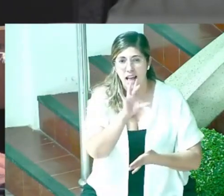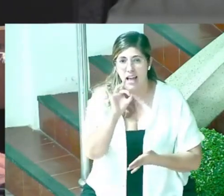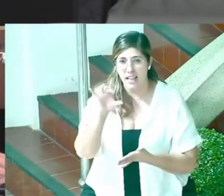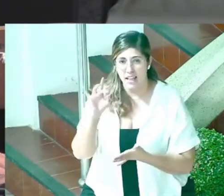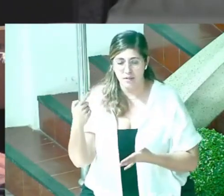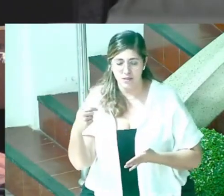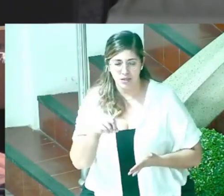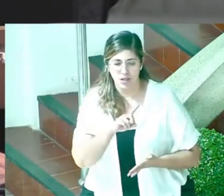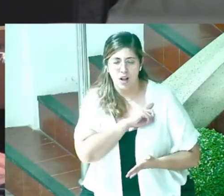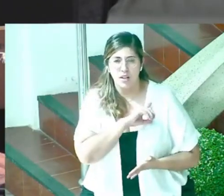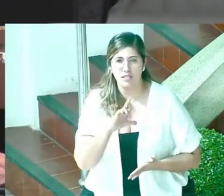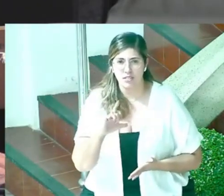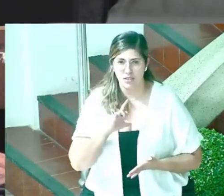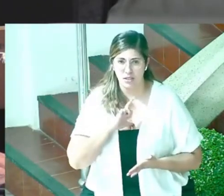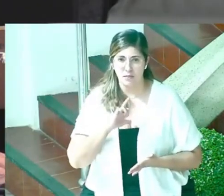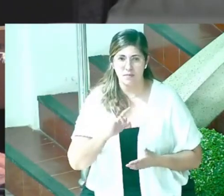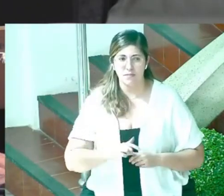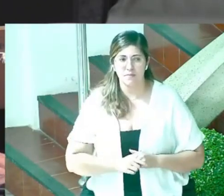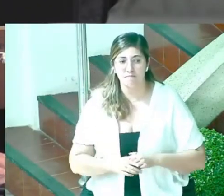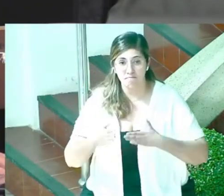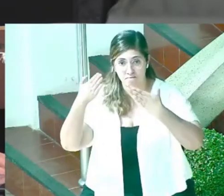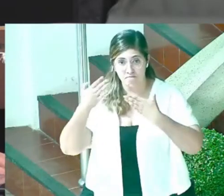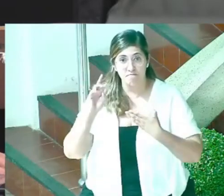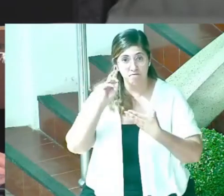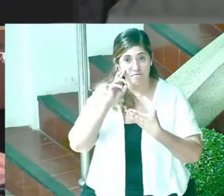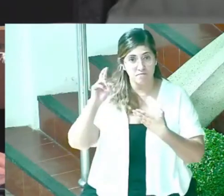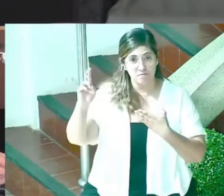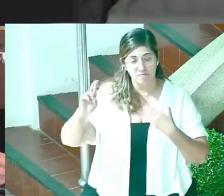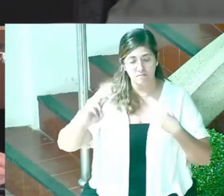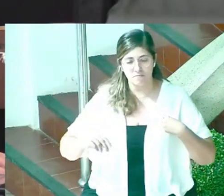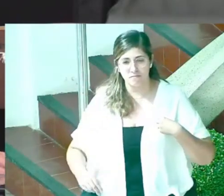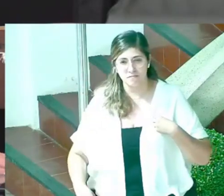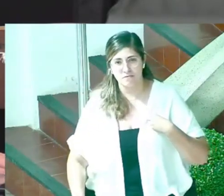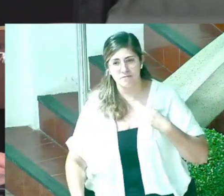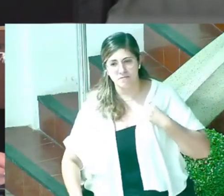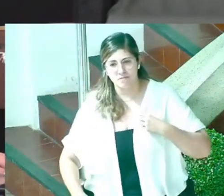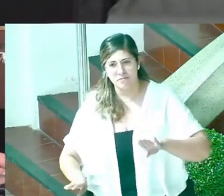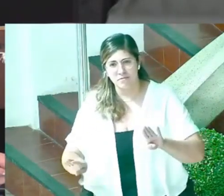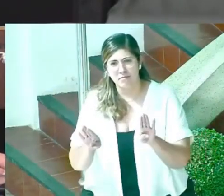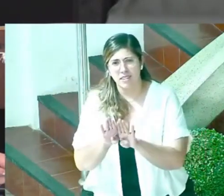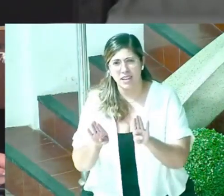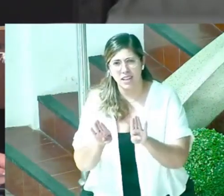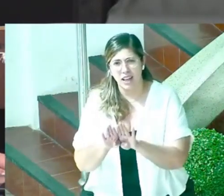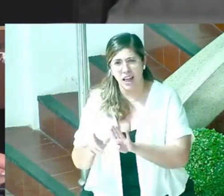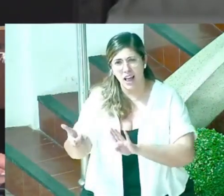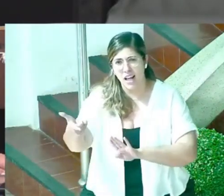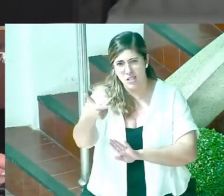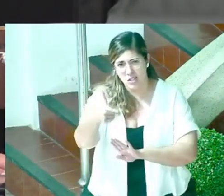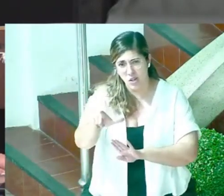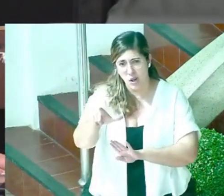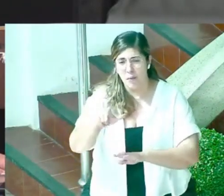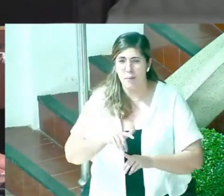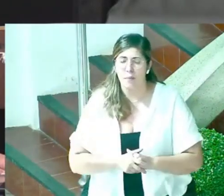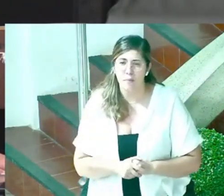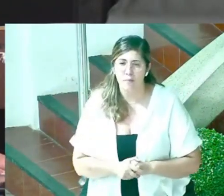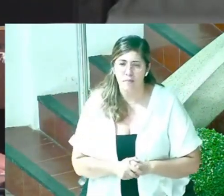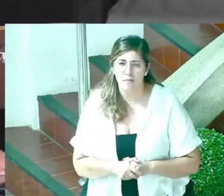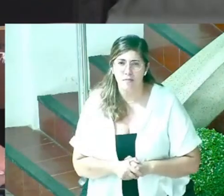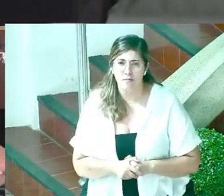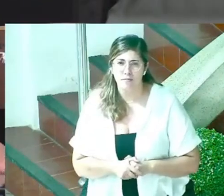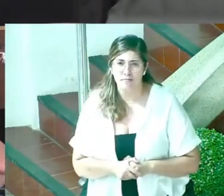paga se nós entendermos a magnitude dos nossos pecados e como